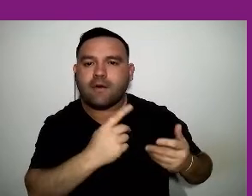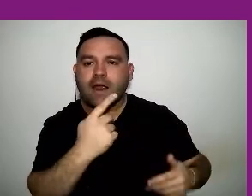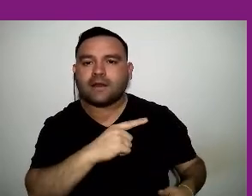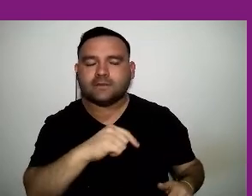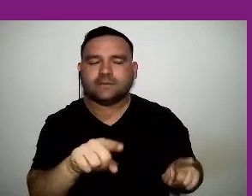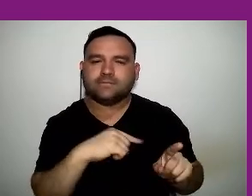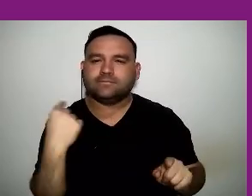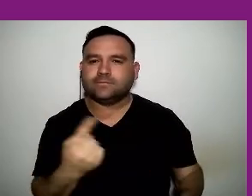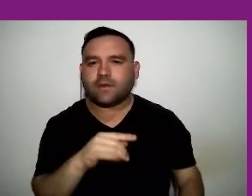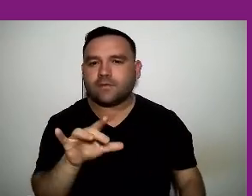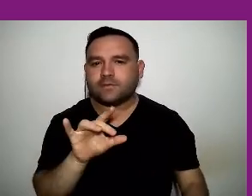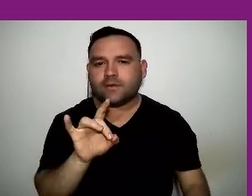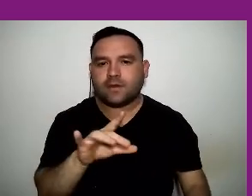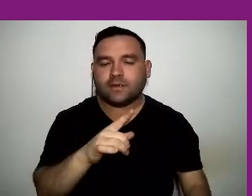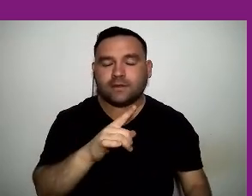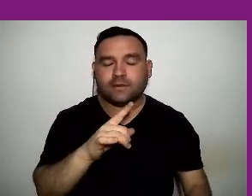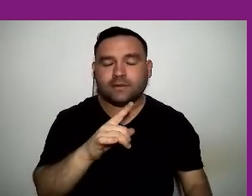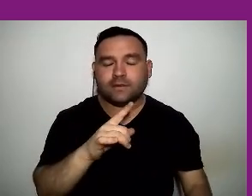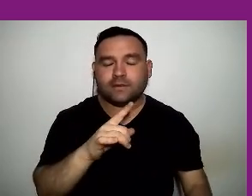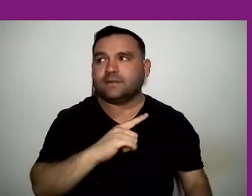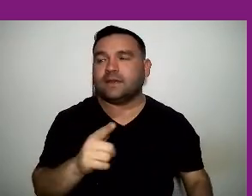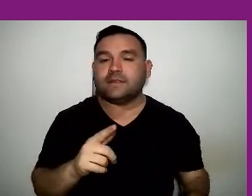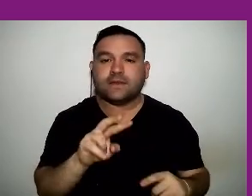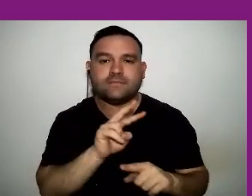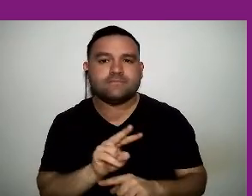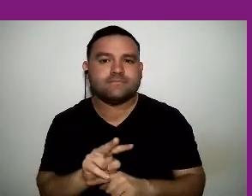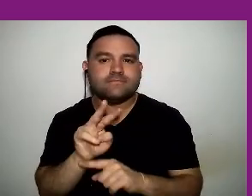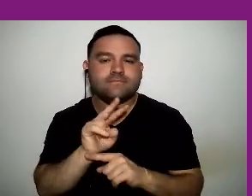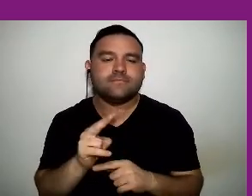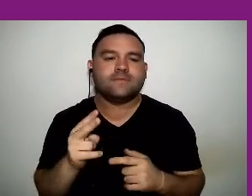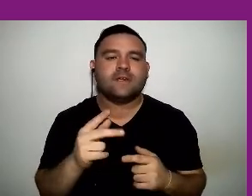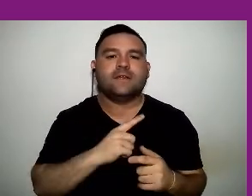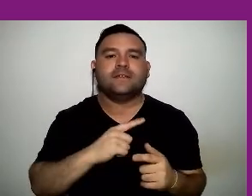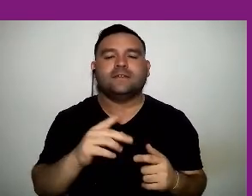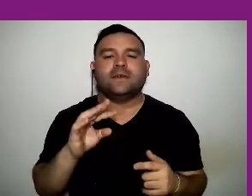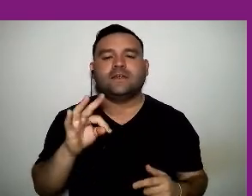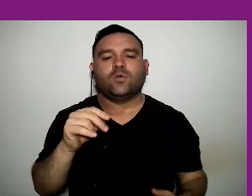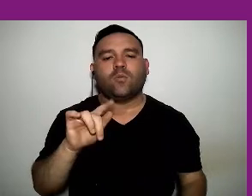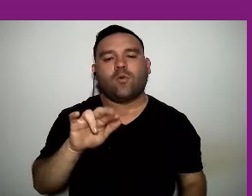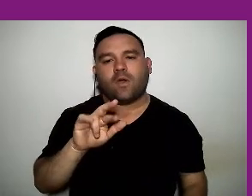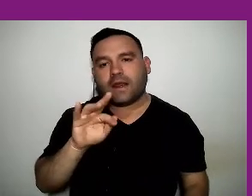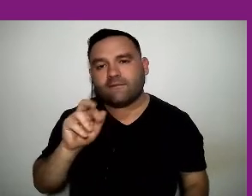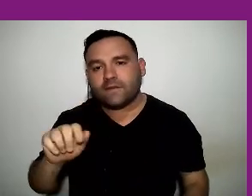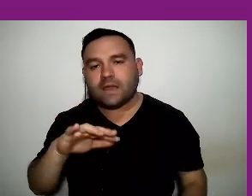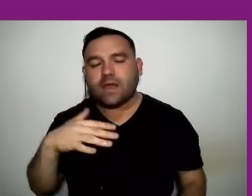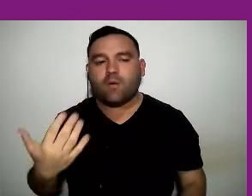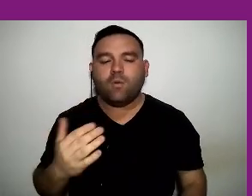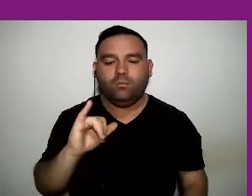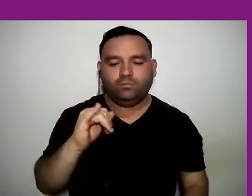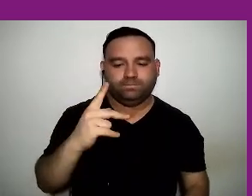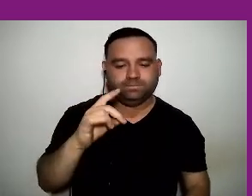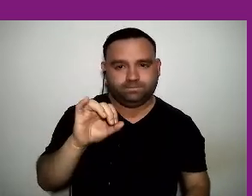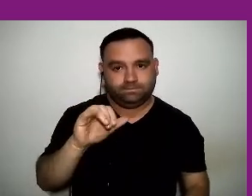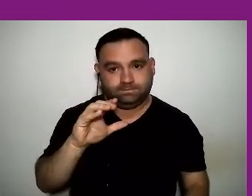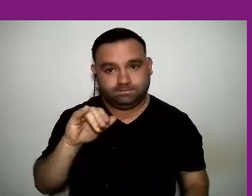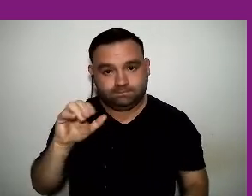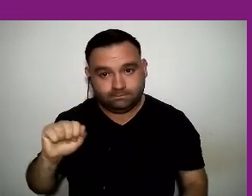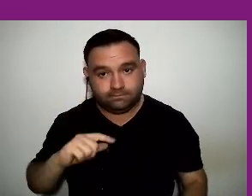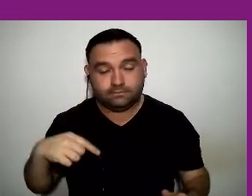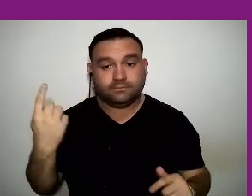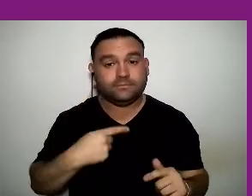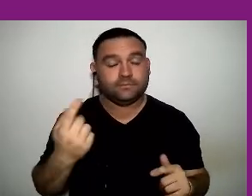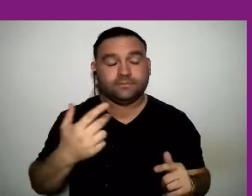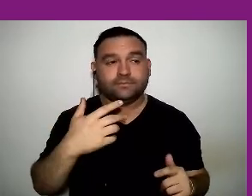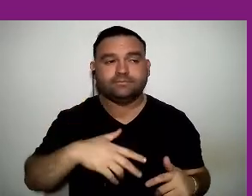a gente só tem feito monitorada com tomografia ou impedância, né? A gente não está recomendando